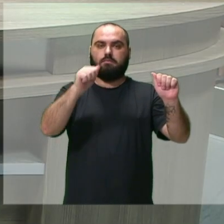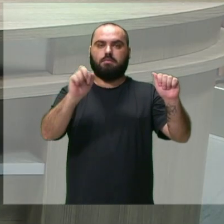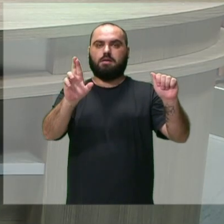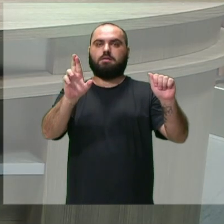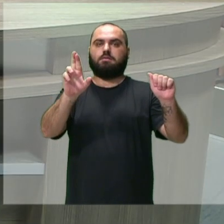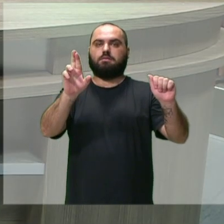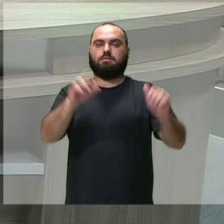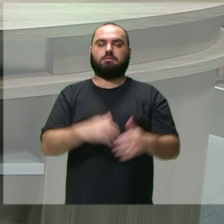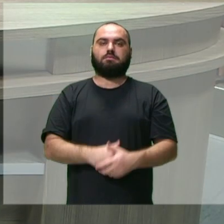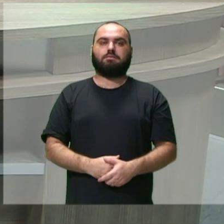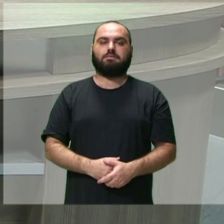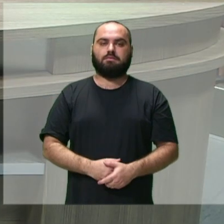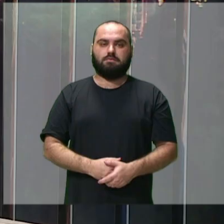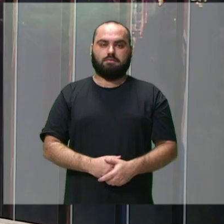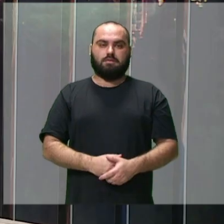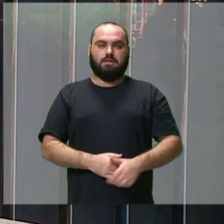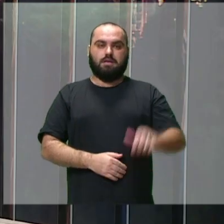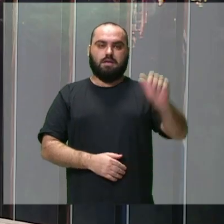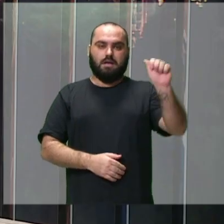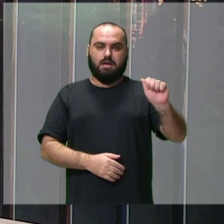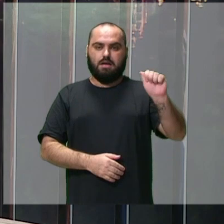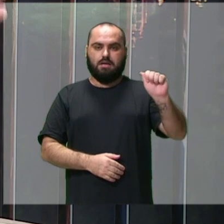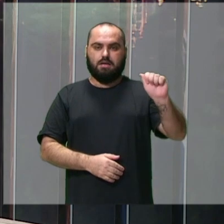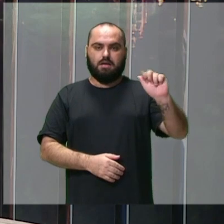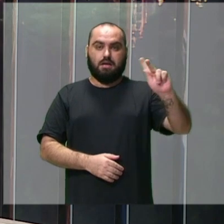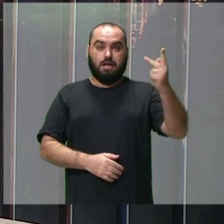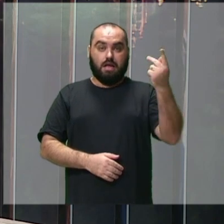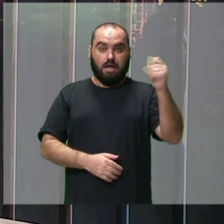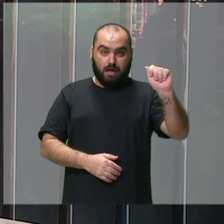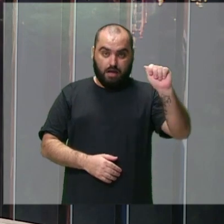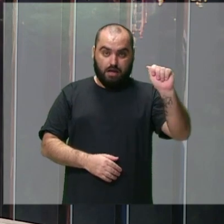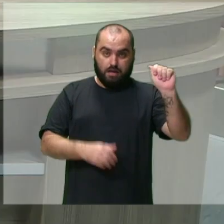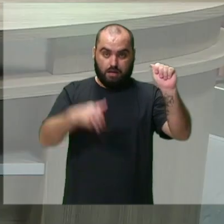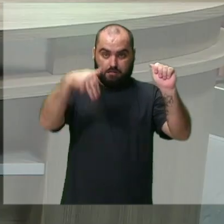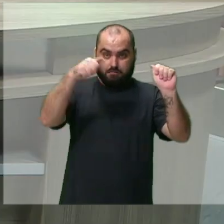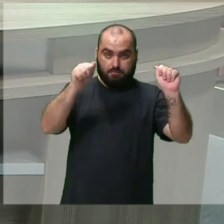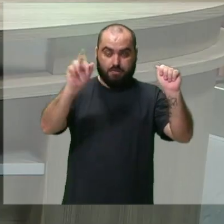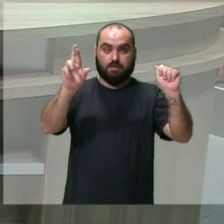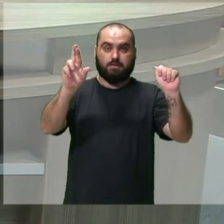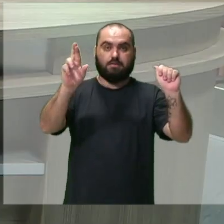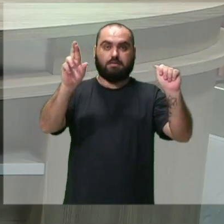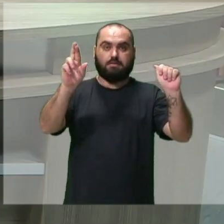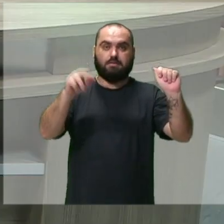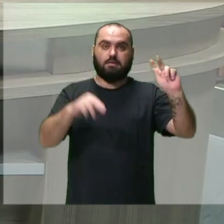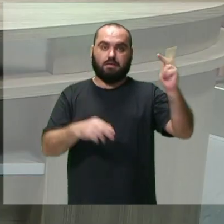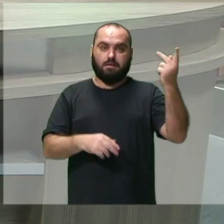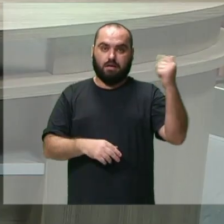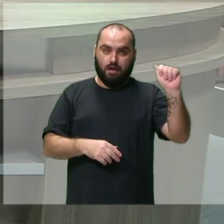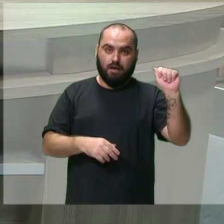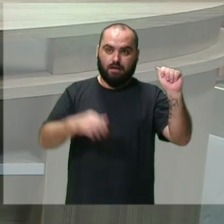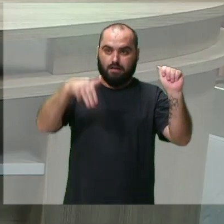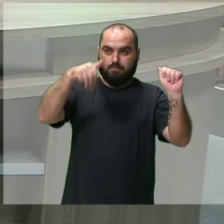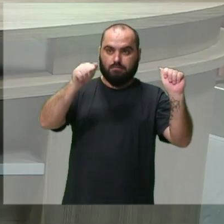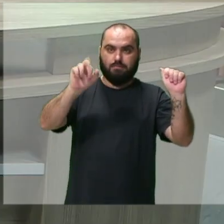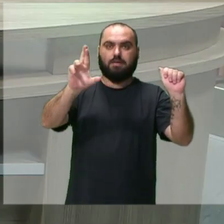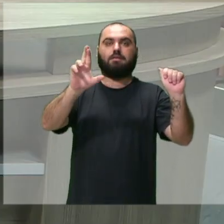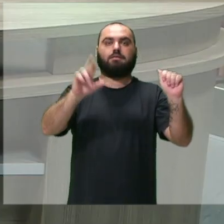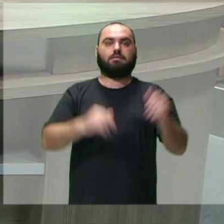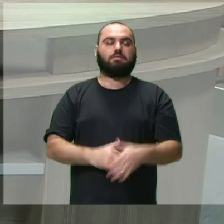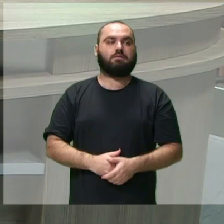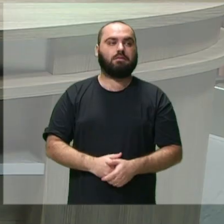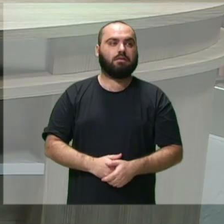Uhum. Só que esse A de verbo haver. De haver, H-A. Mar. Isso. Mas quando você fala, sonoridade.